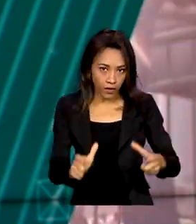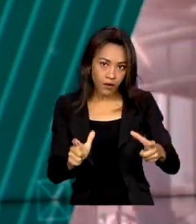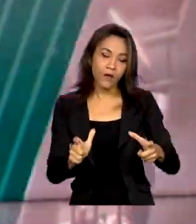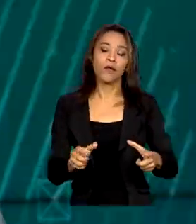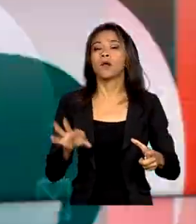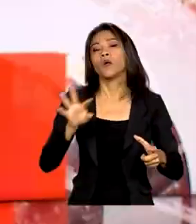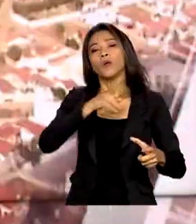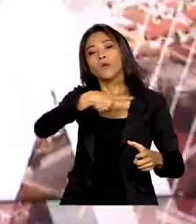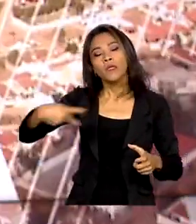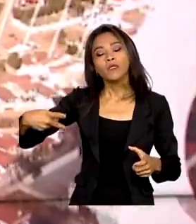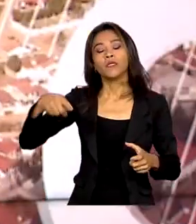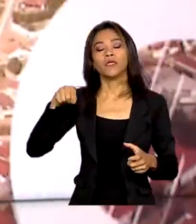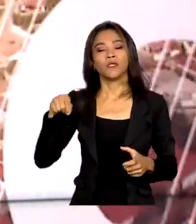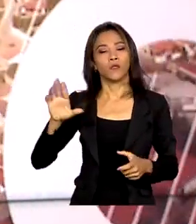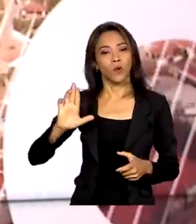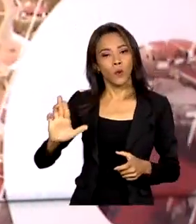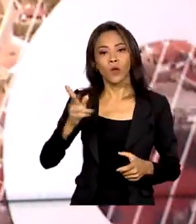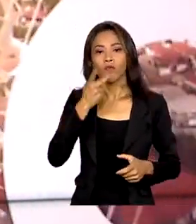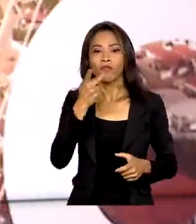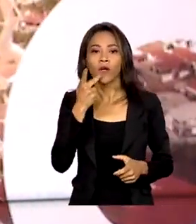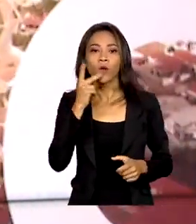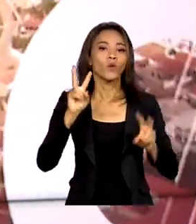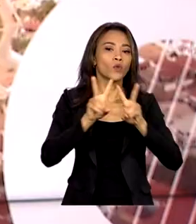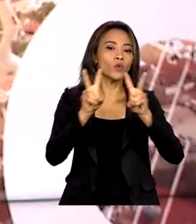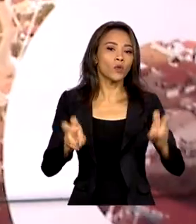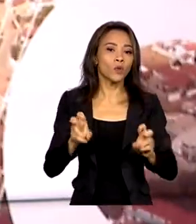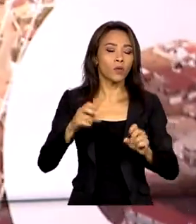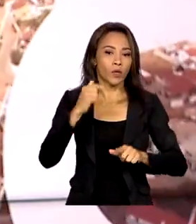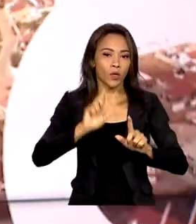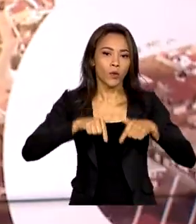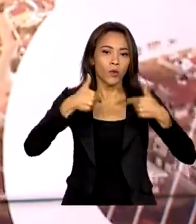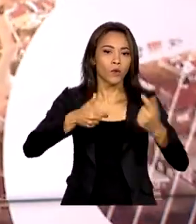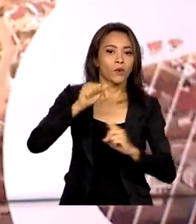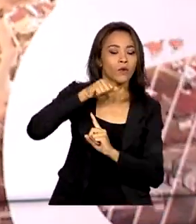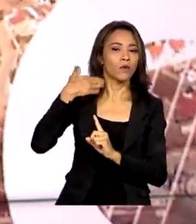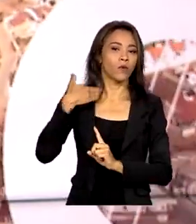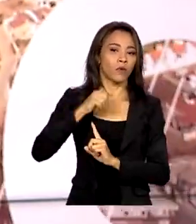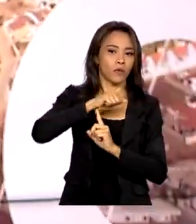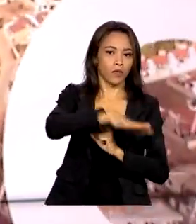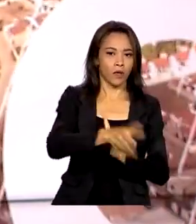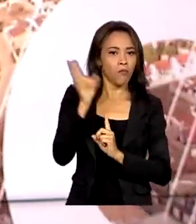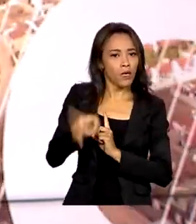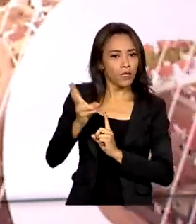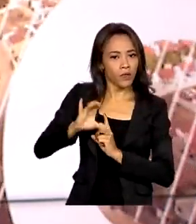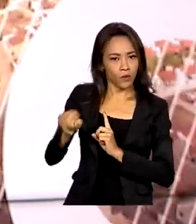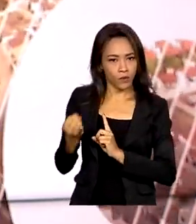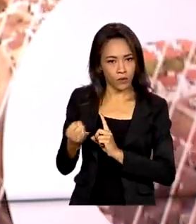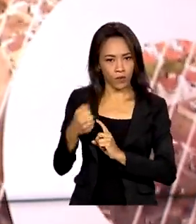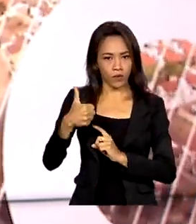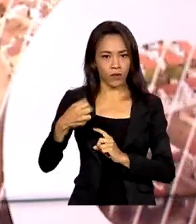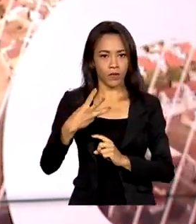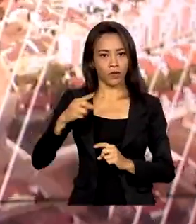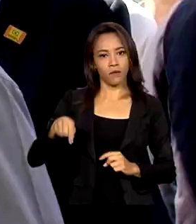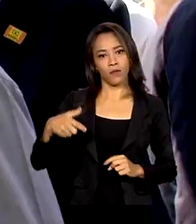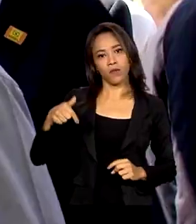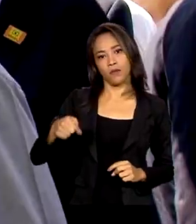a decisão do Banco Central de manter a taxa básica de juros em 13,75% ao